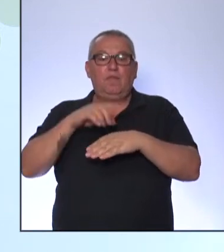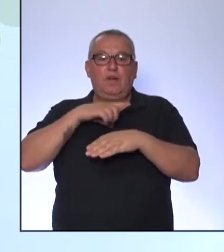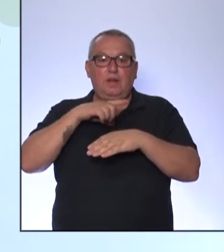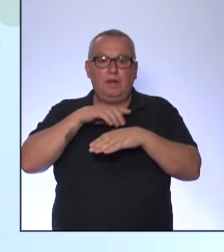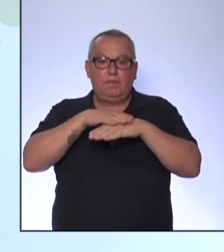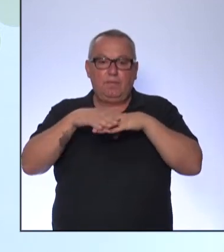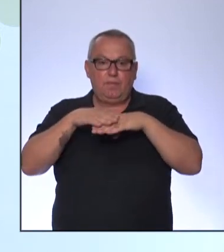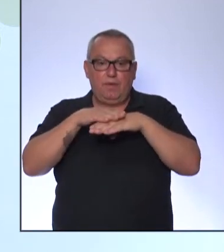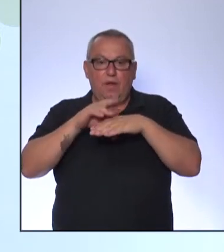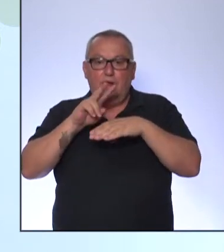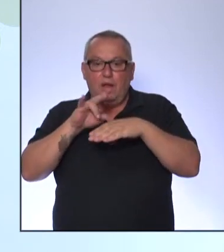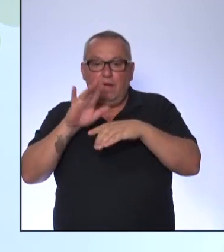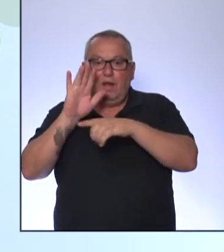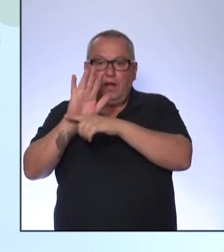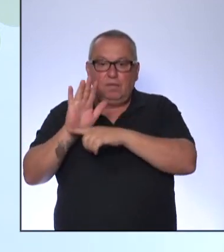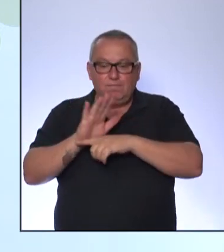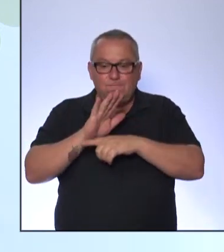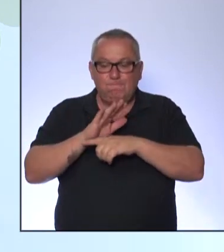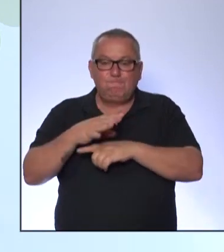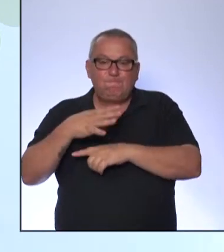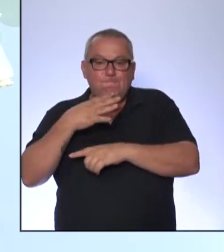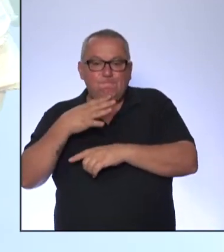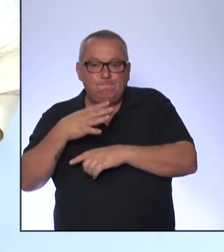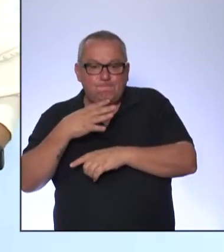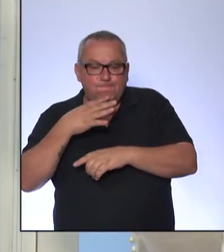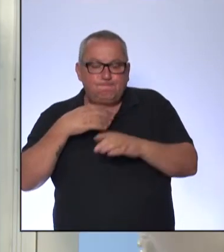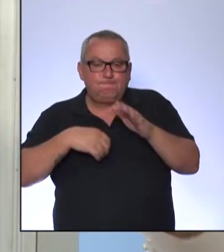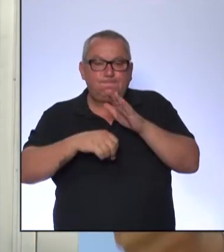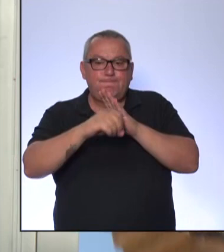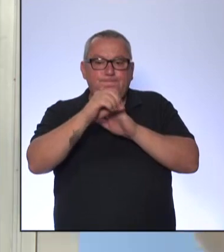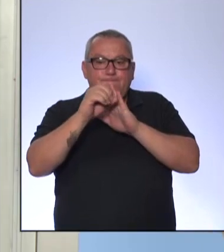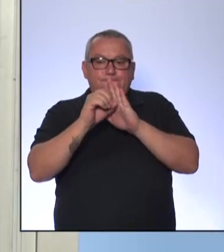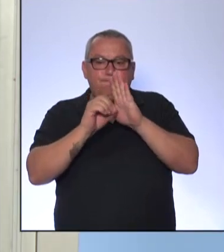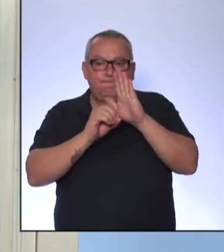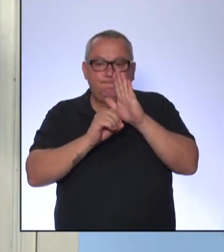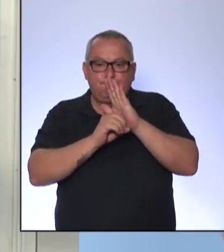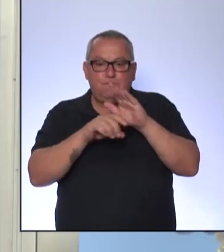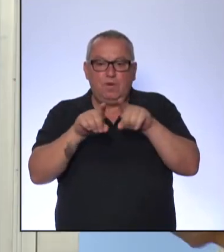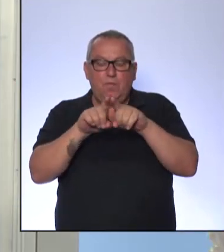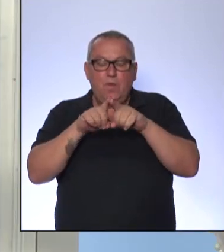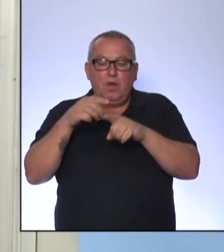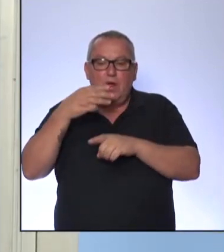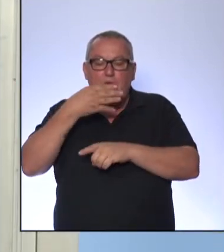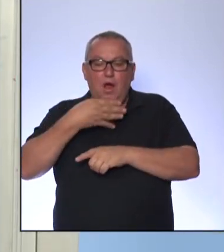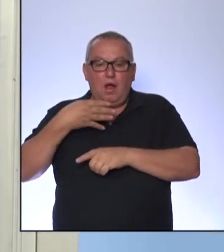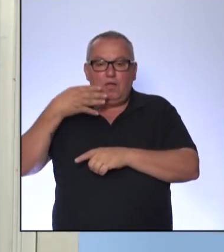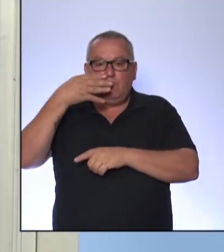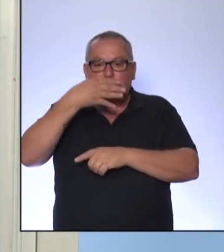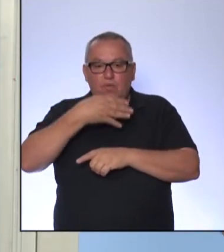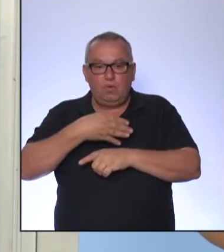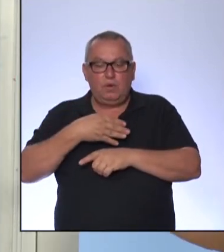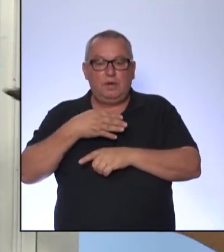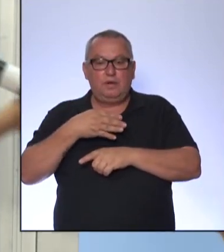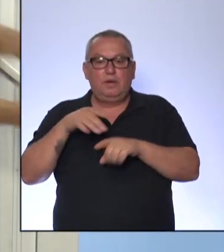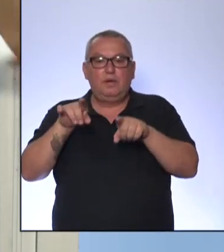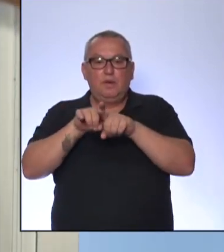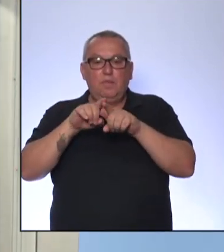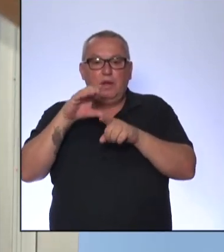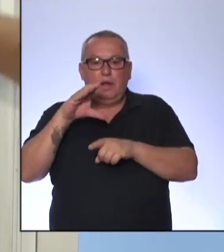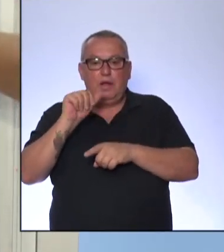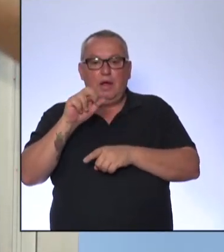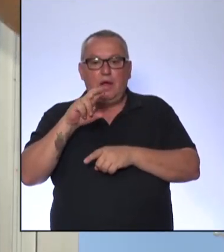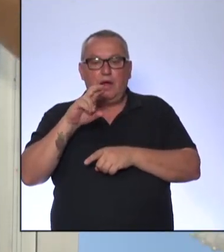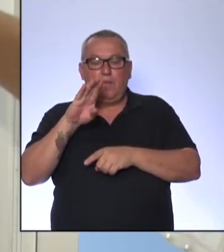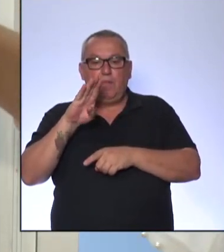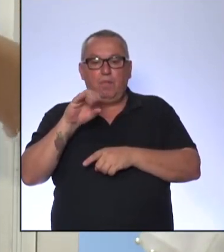elas vão auxiliar no reconhecimento celular, a gente tem estruturas de açúcares, de carboidratos nessa membrana, tudo para fazer